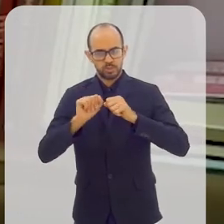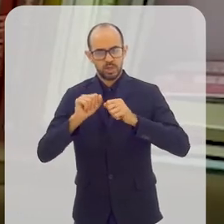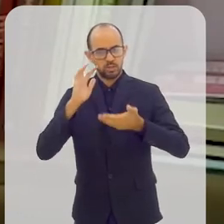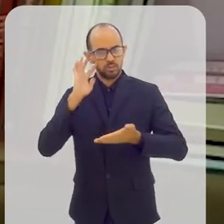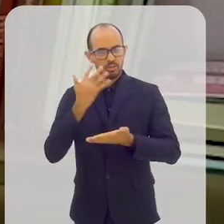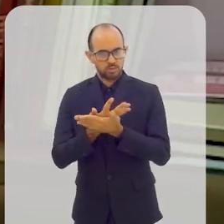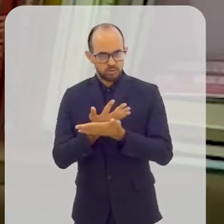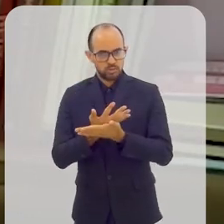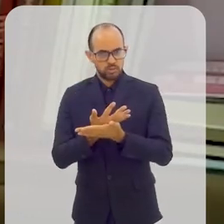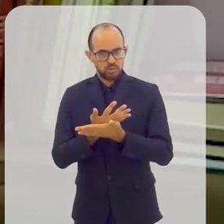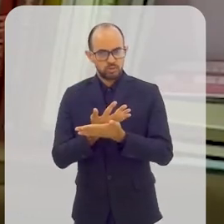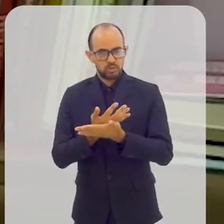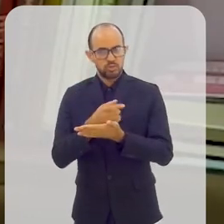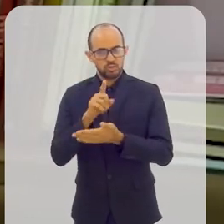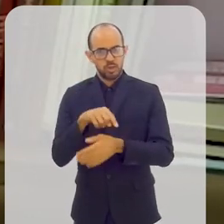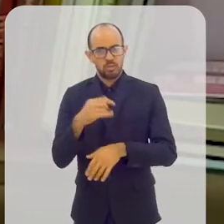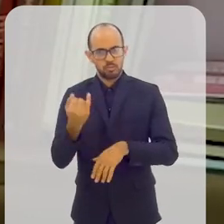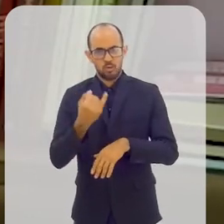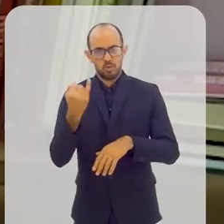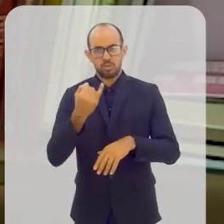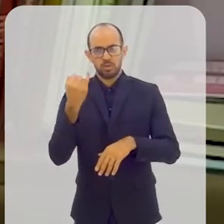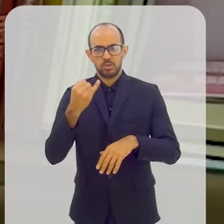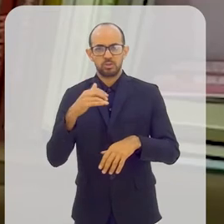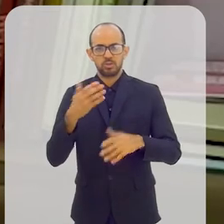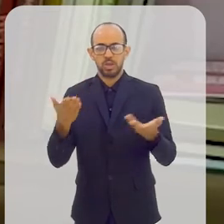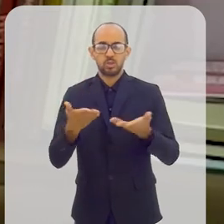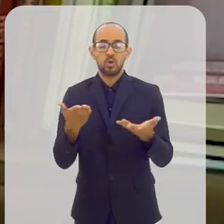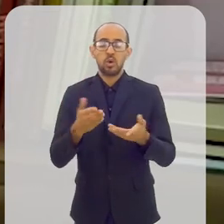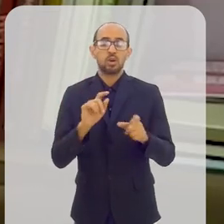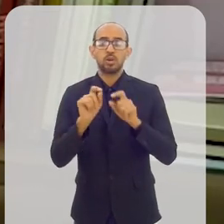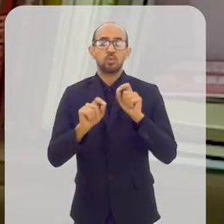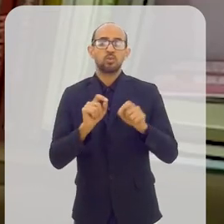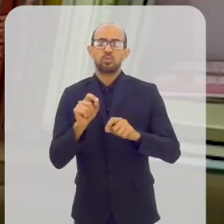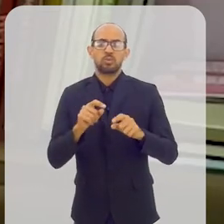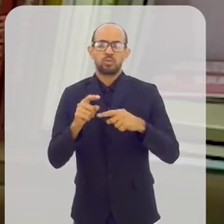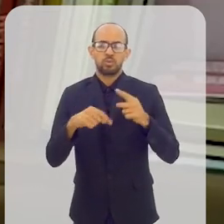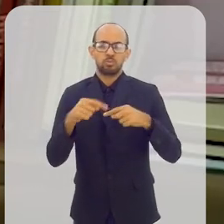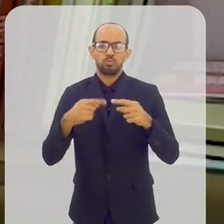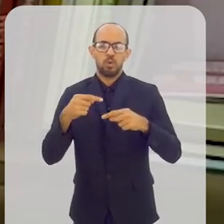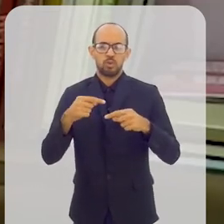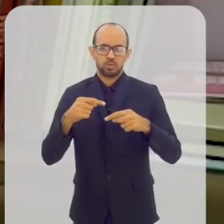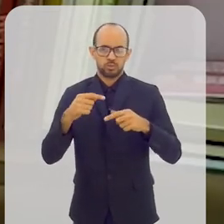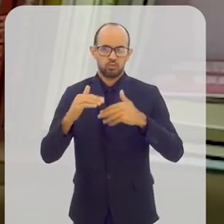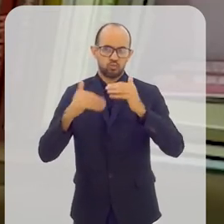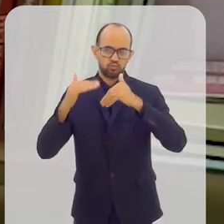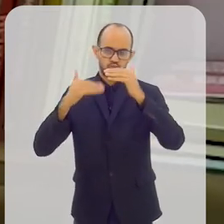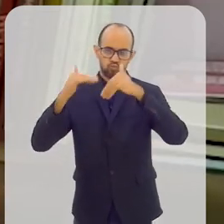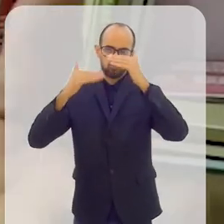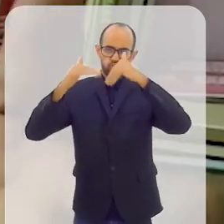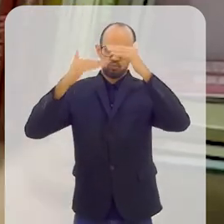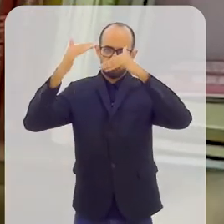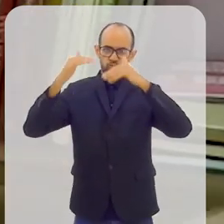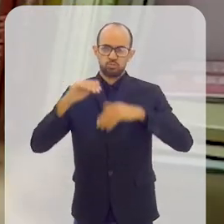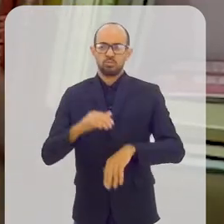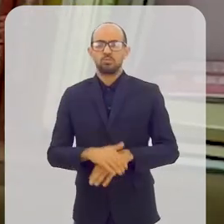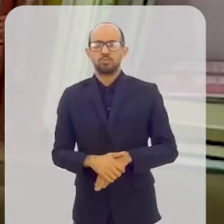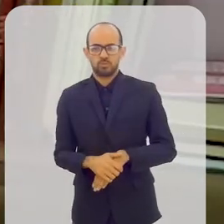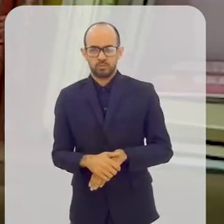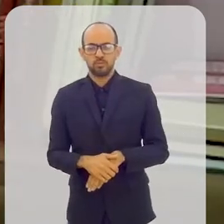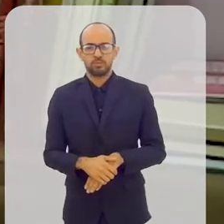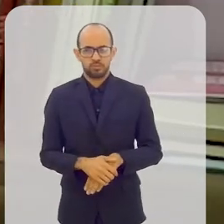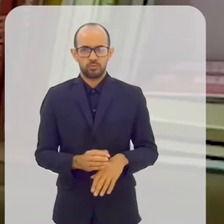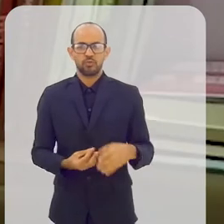seu decidir. Isso foi muito importante. E agora, depois do sucesso, que isso aí virou até